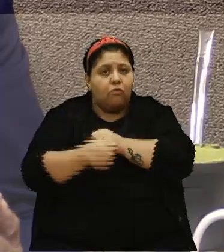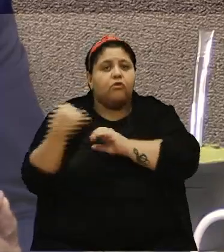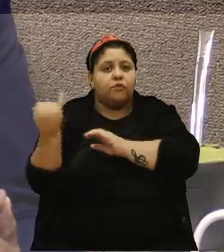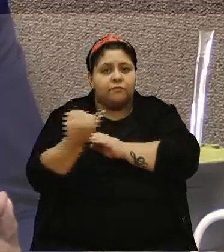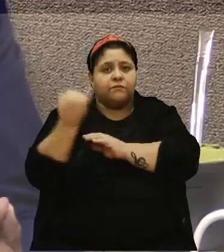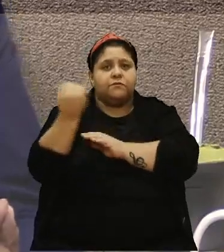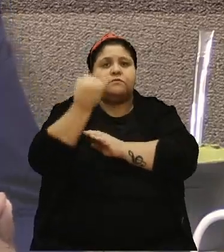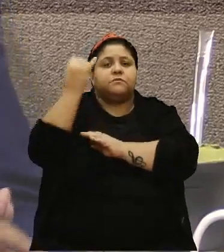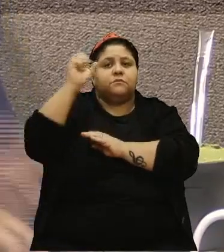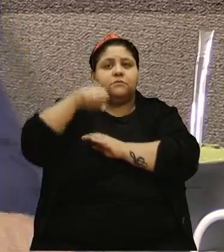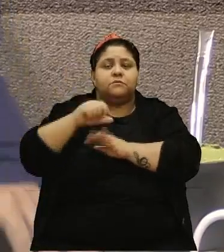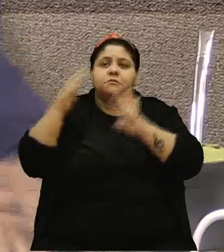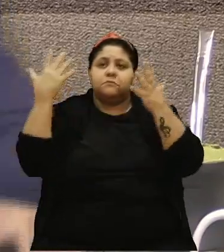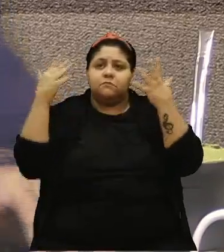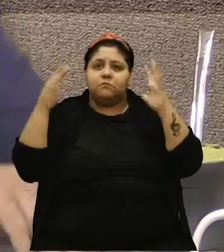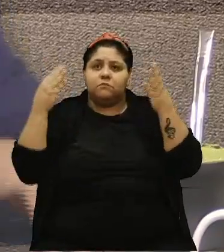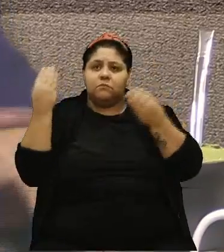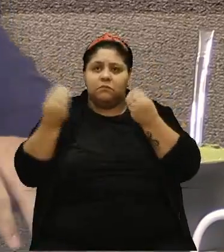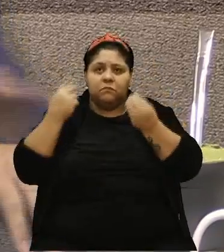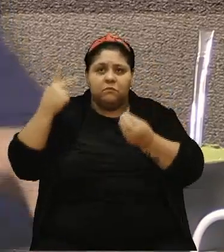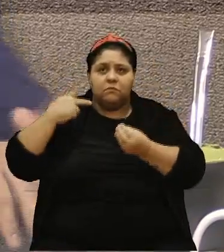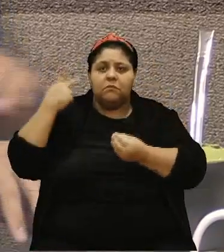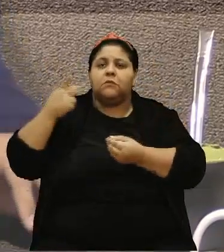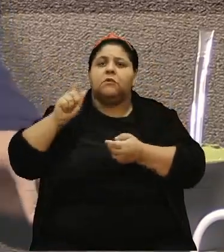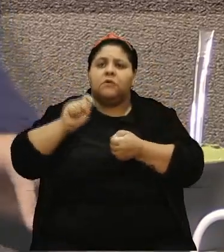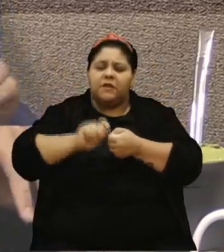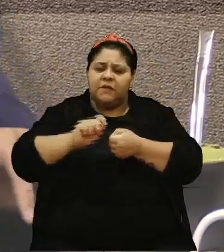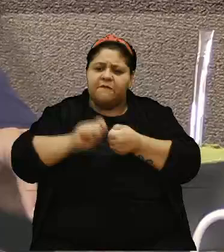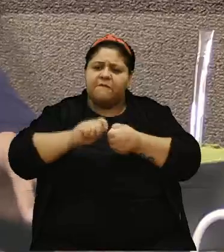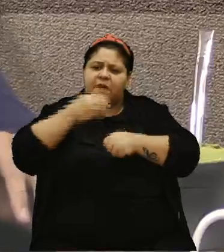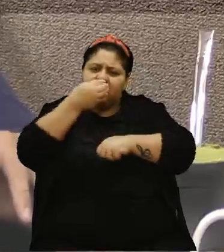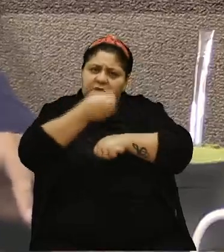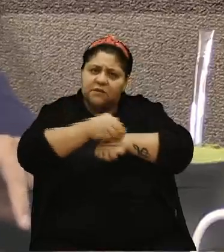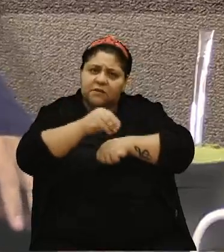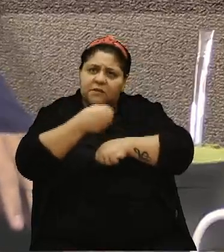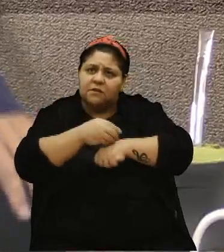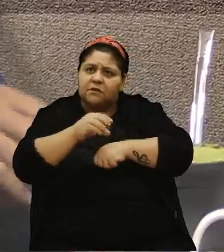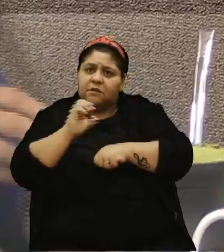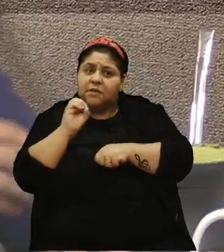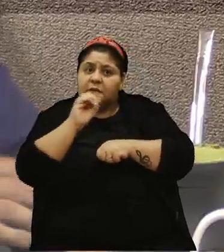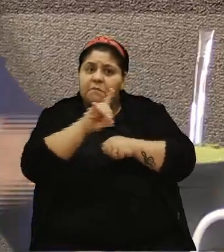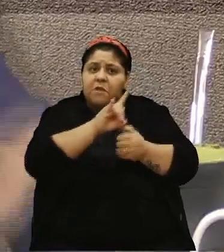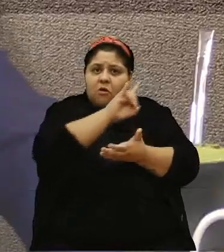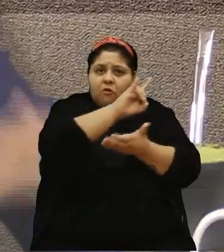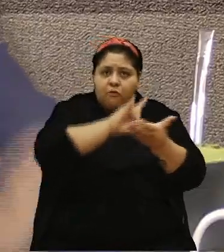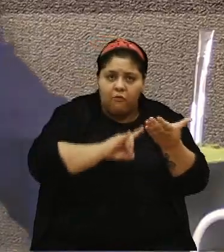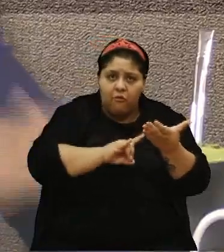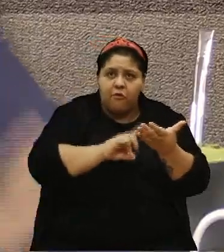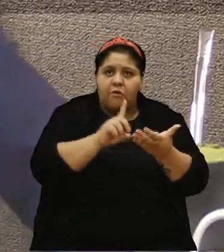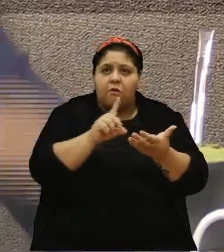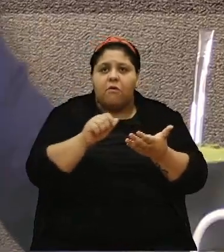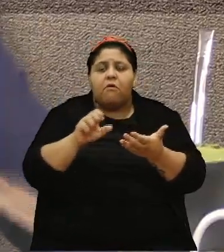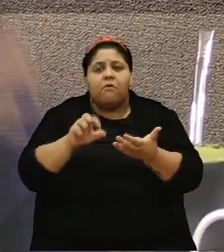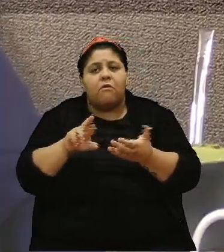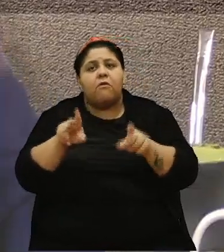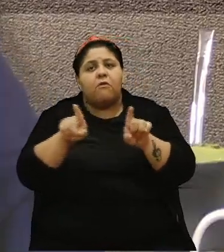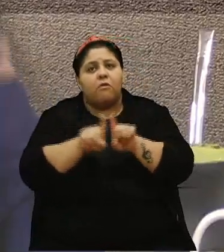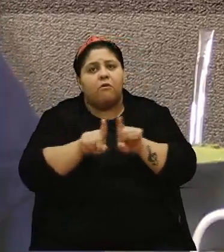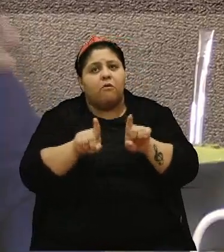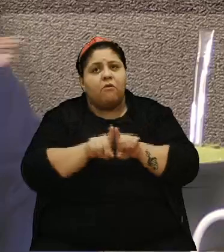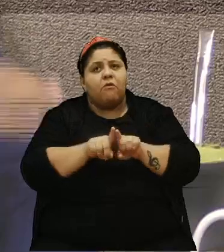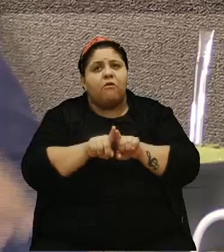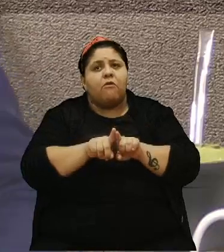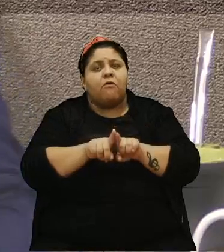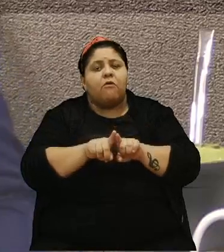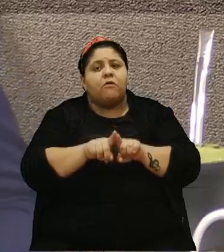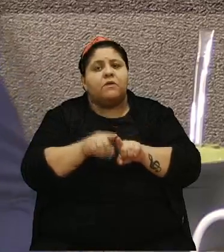sim, e lhe parabenizo como vereador que faça essas indicações, que encaminhe ofícios ao DAER, porque aí acusam recebimento